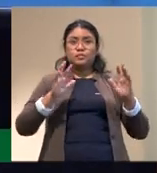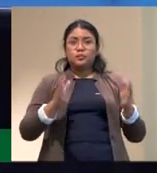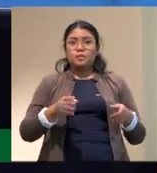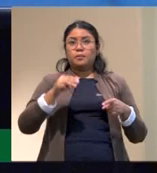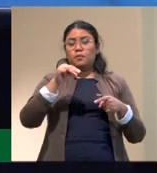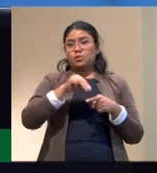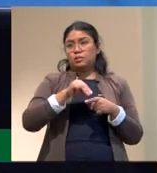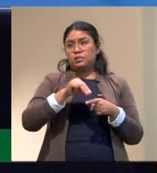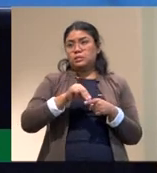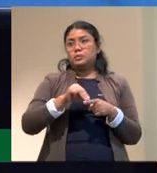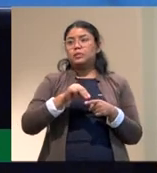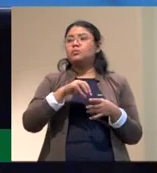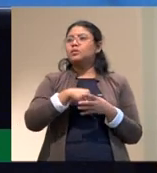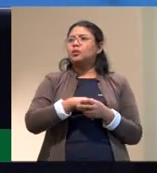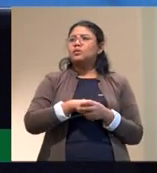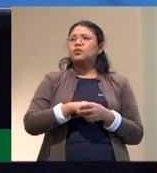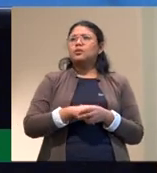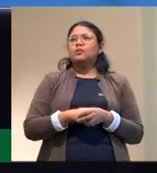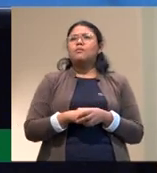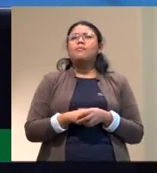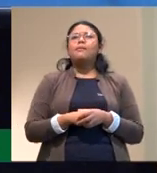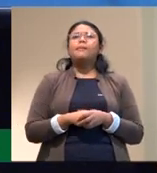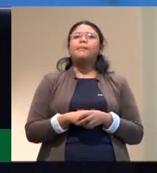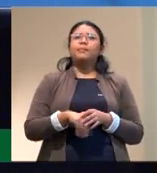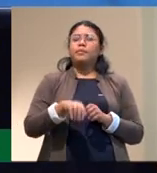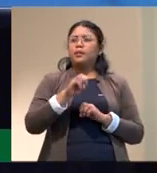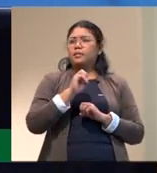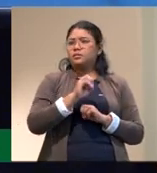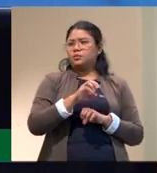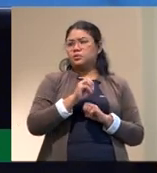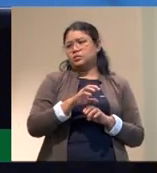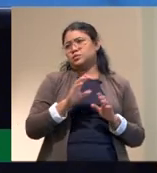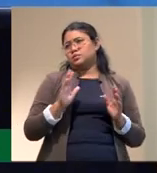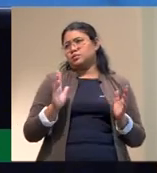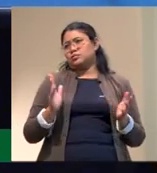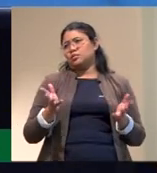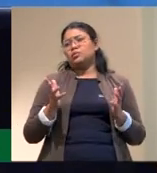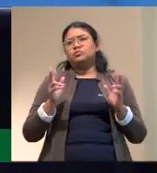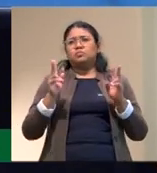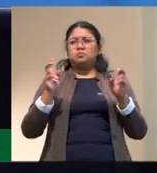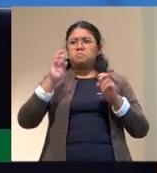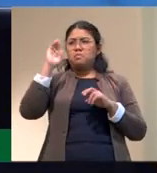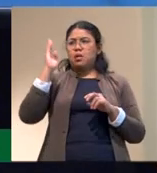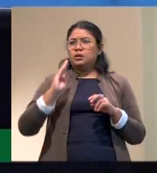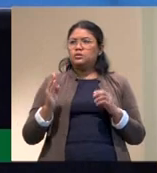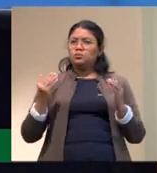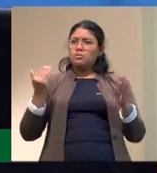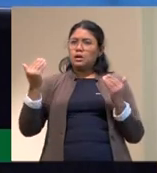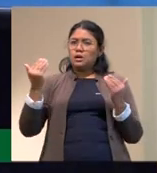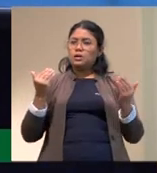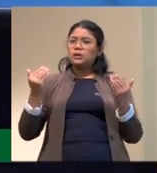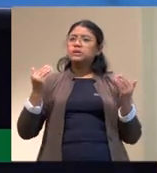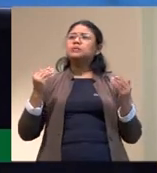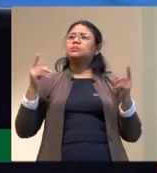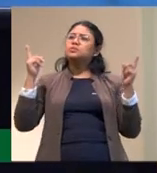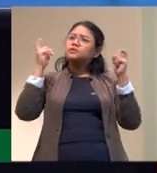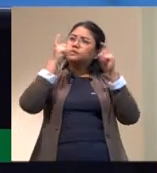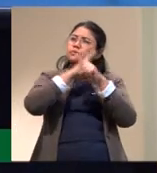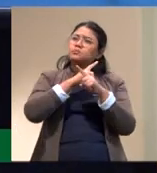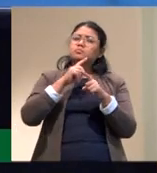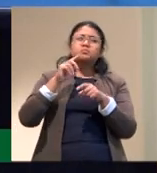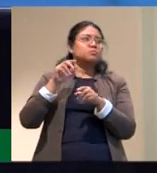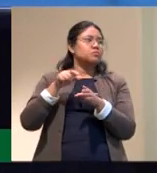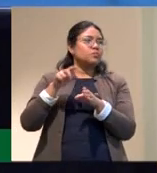no sistema da educação. Essa é uma diferença bastante grande também em relação ao Brasil e à dificuldade de se estabelecer uma